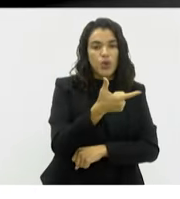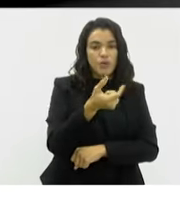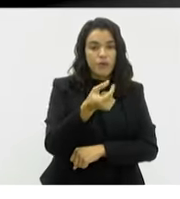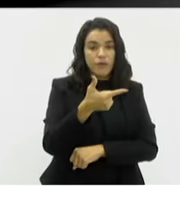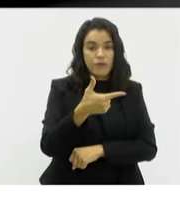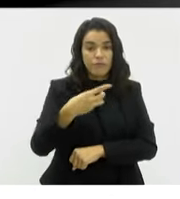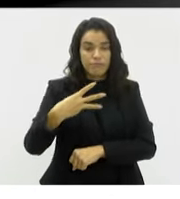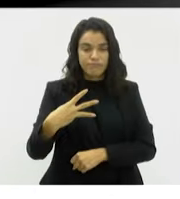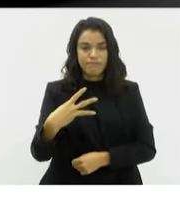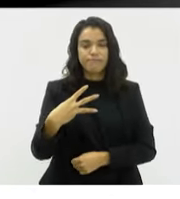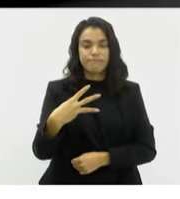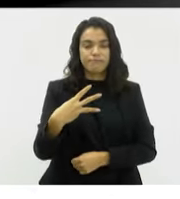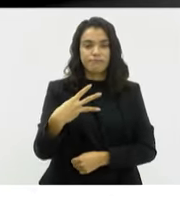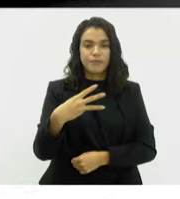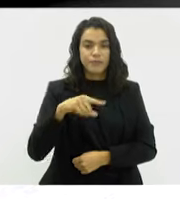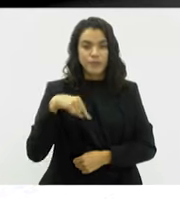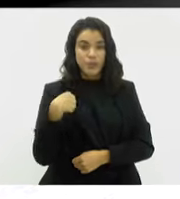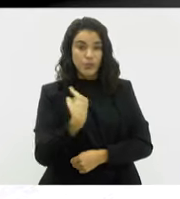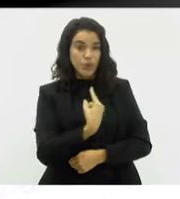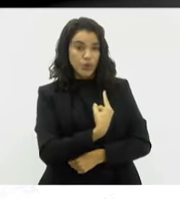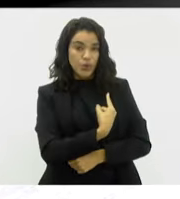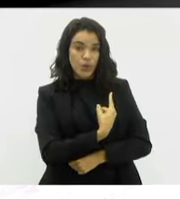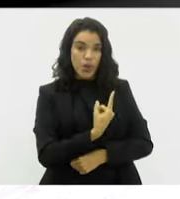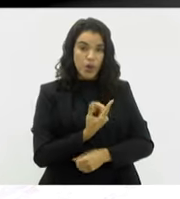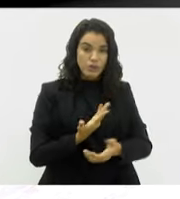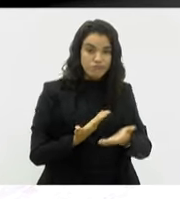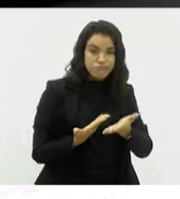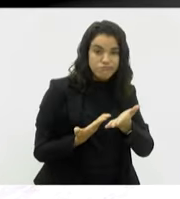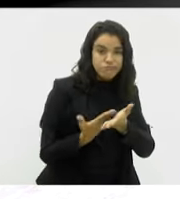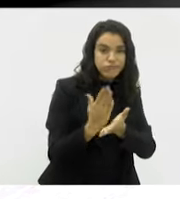2023. Nós promulgamos aqui,